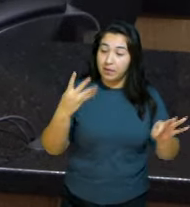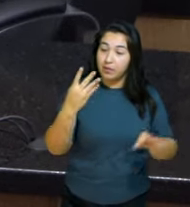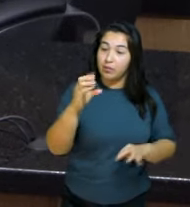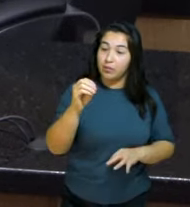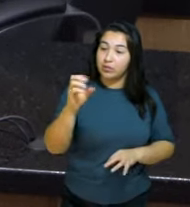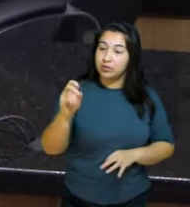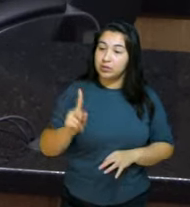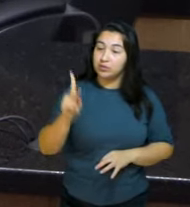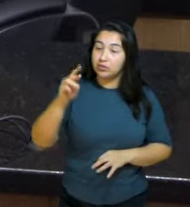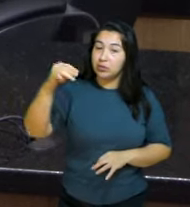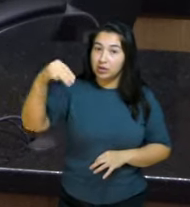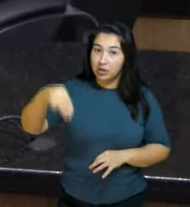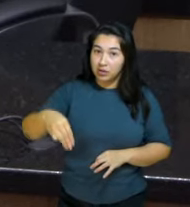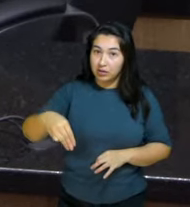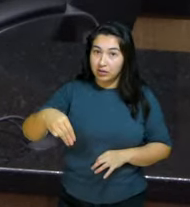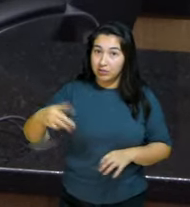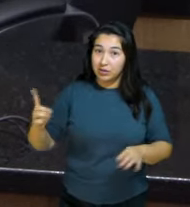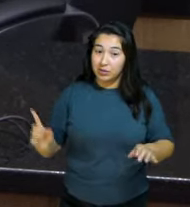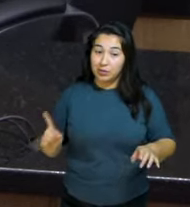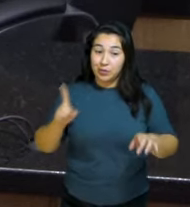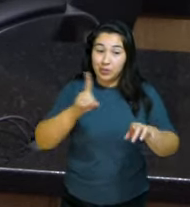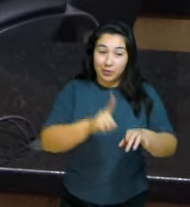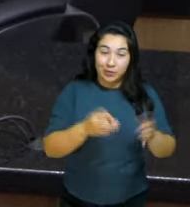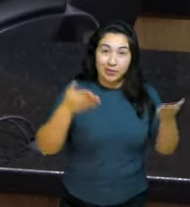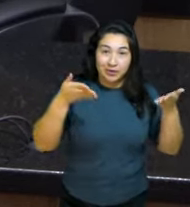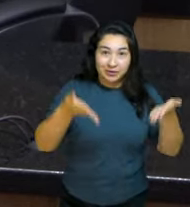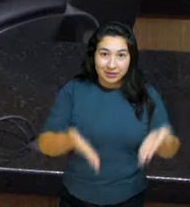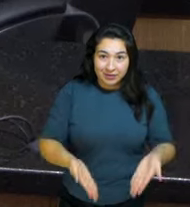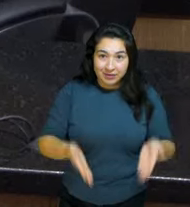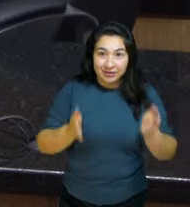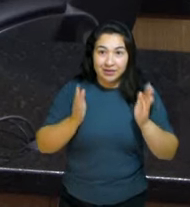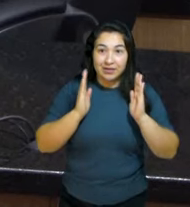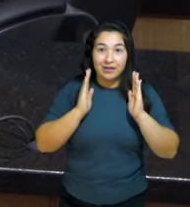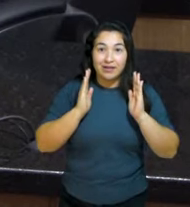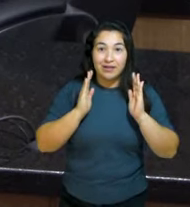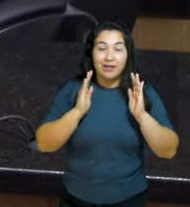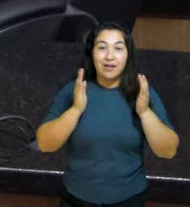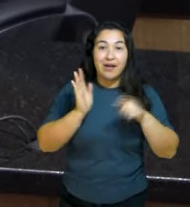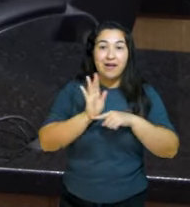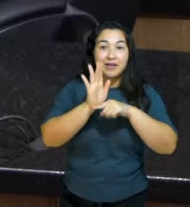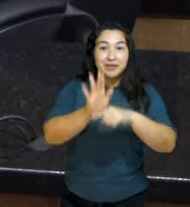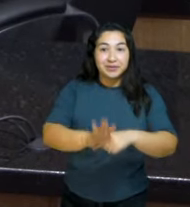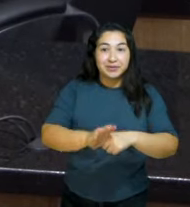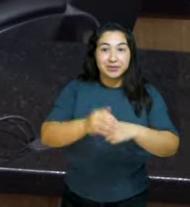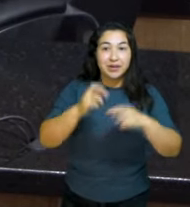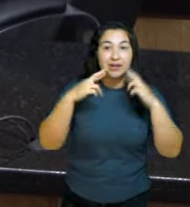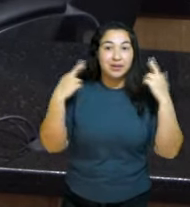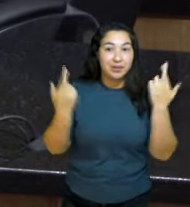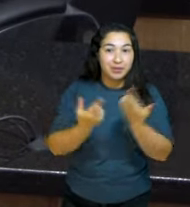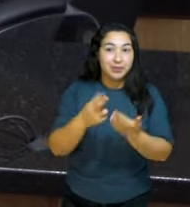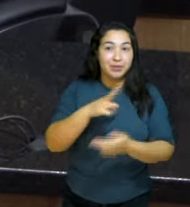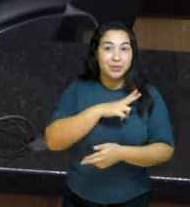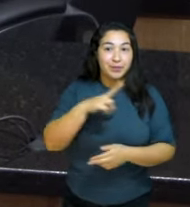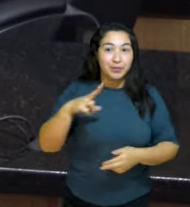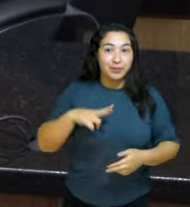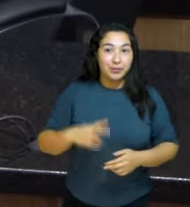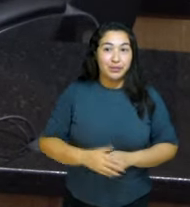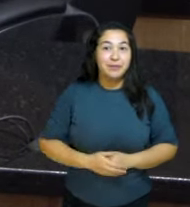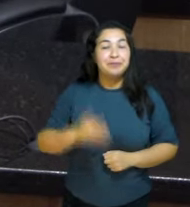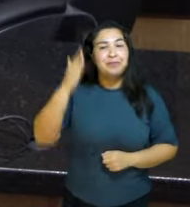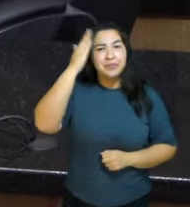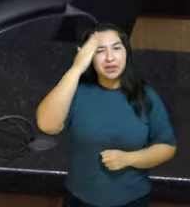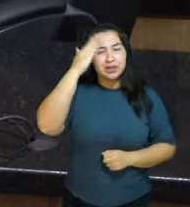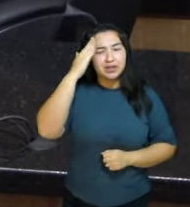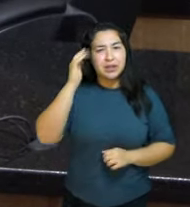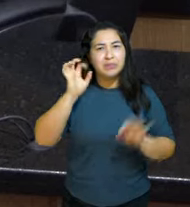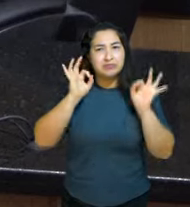para contribuir com essa audiência pública E sabemos e temos a certeza